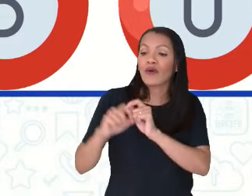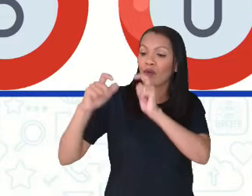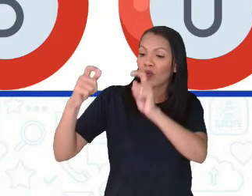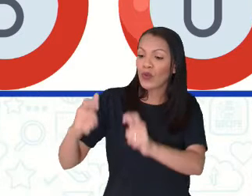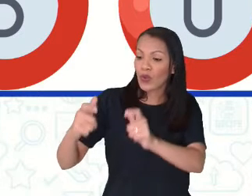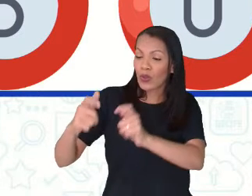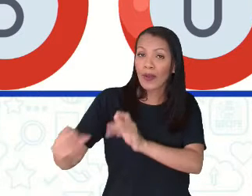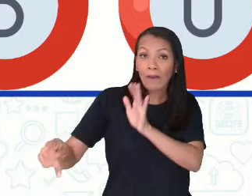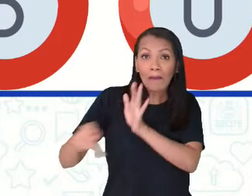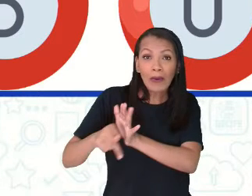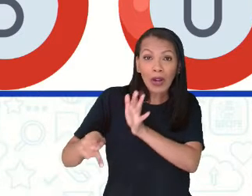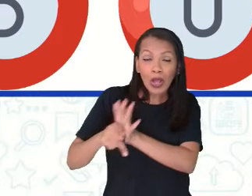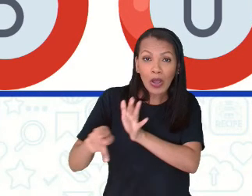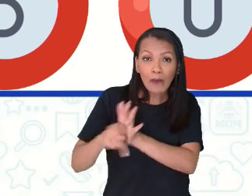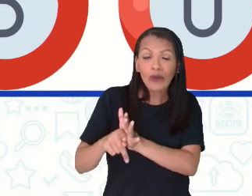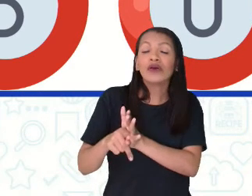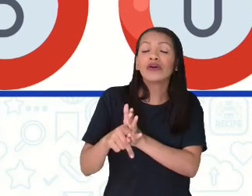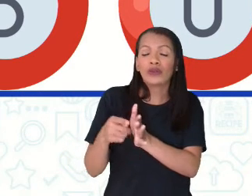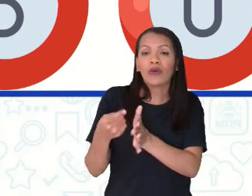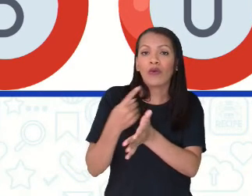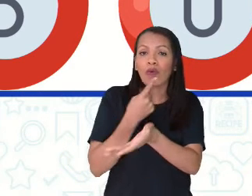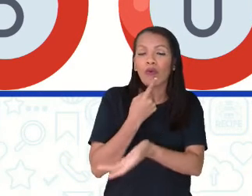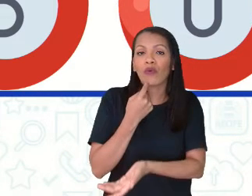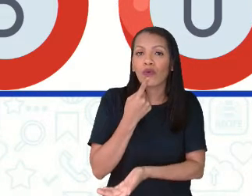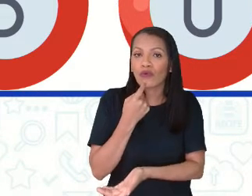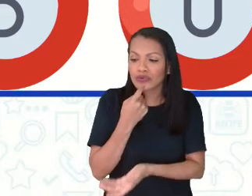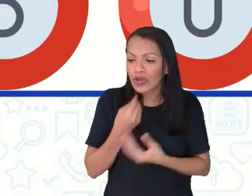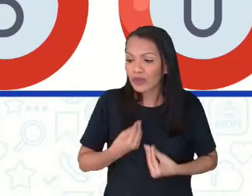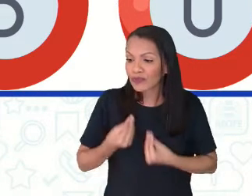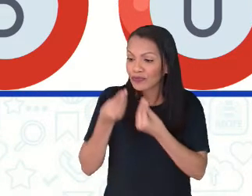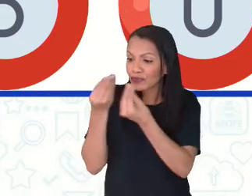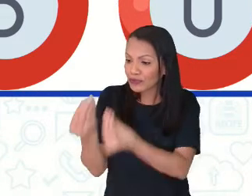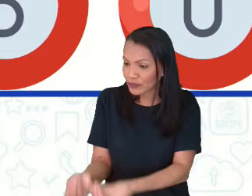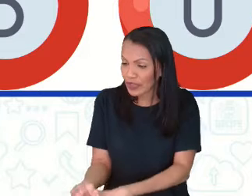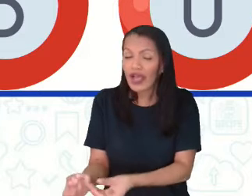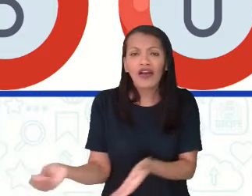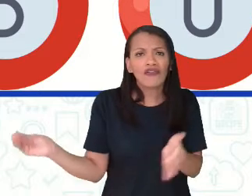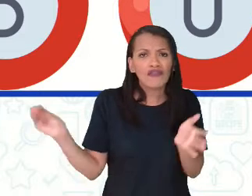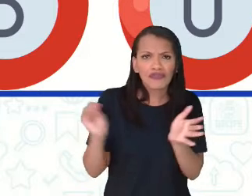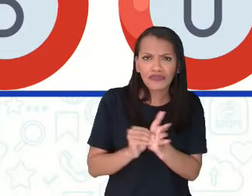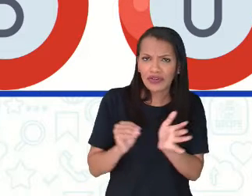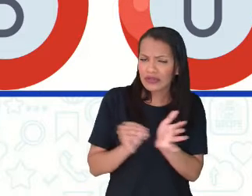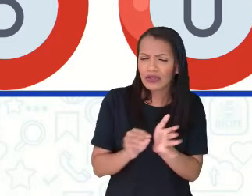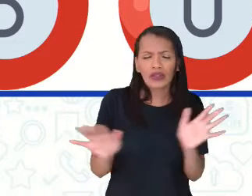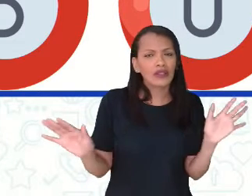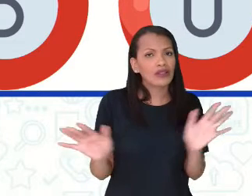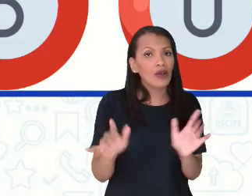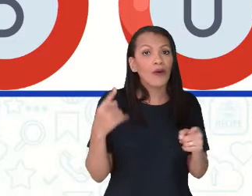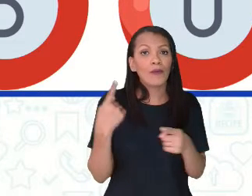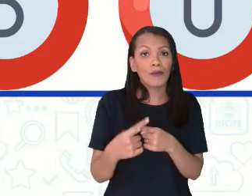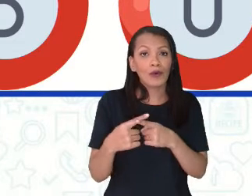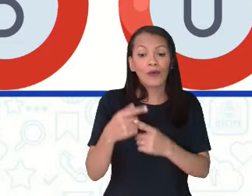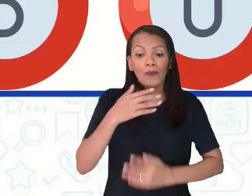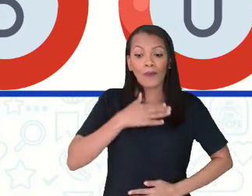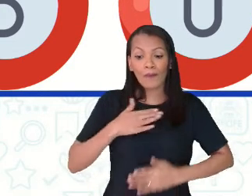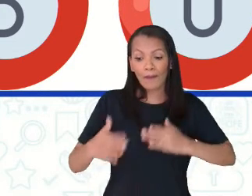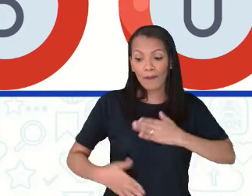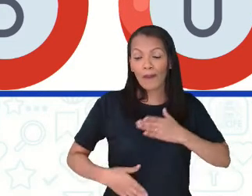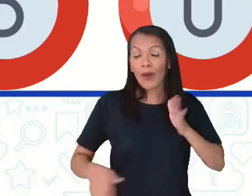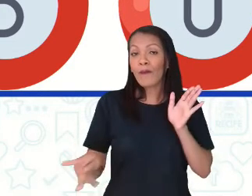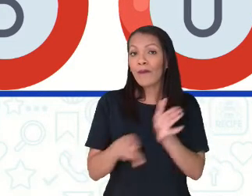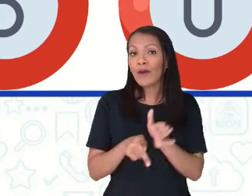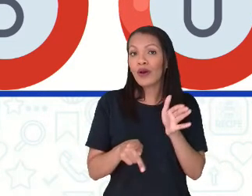para entregar esse sangue. Não vai fazer falta, o nosso corpo vai produzir mais. Então essa seria a questão